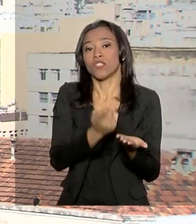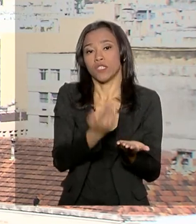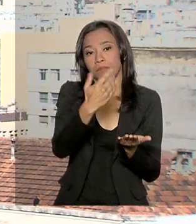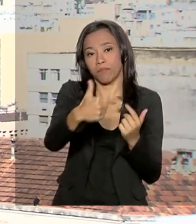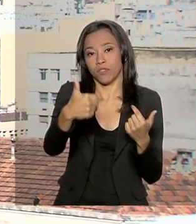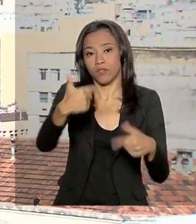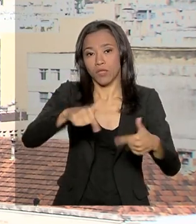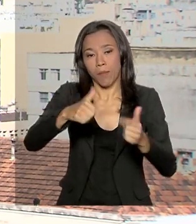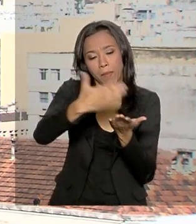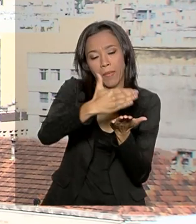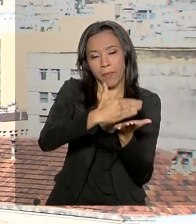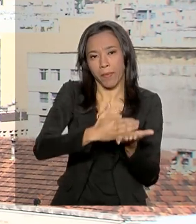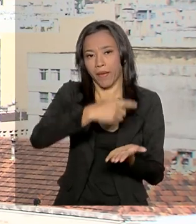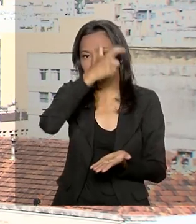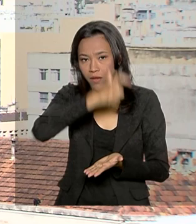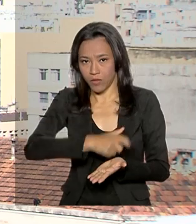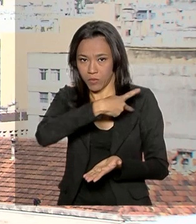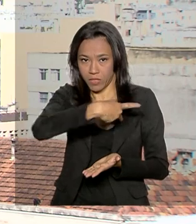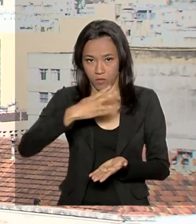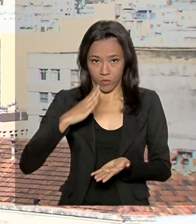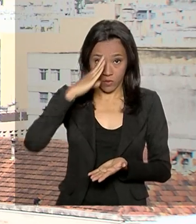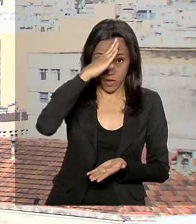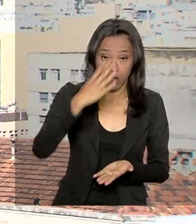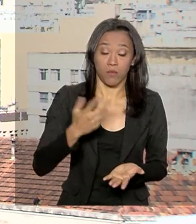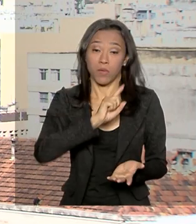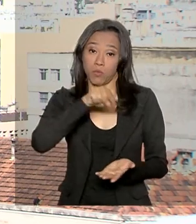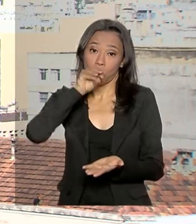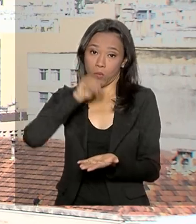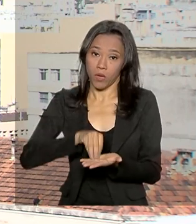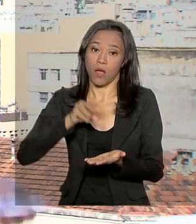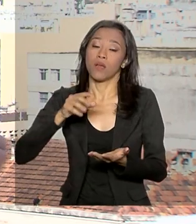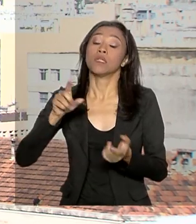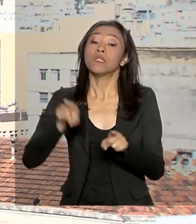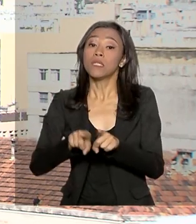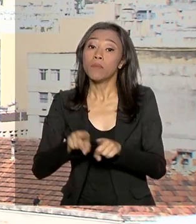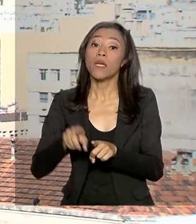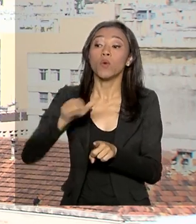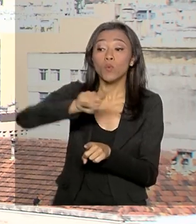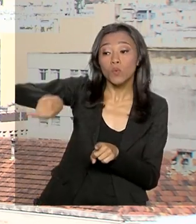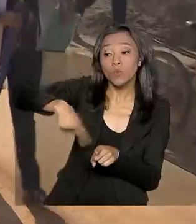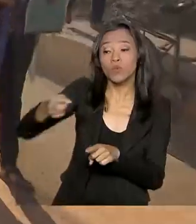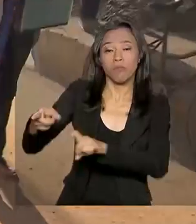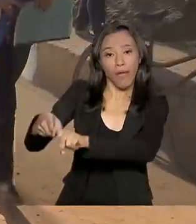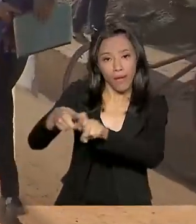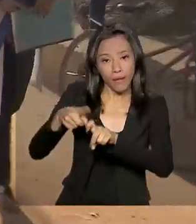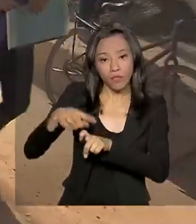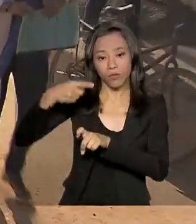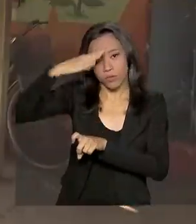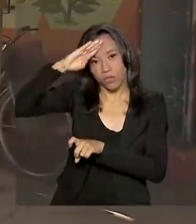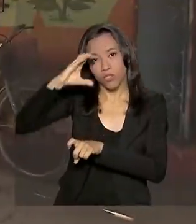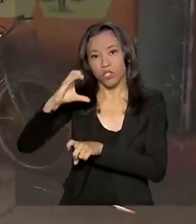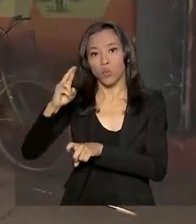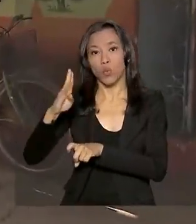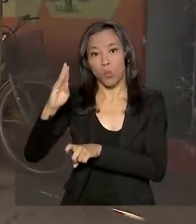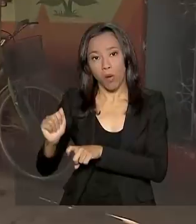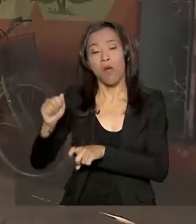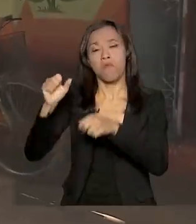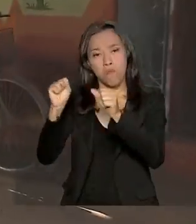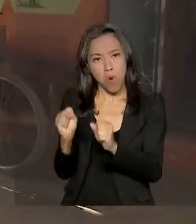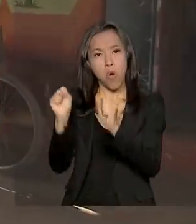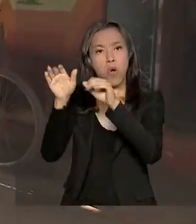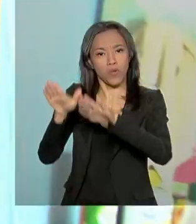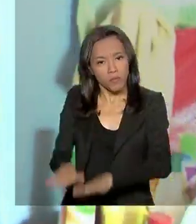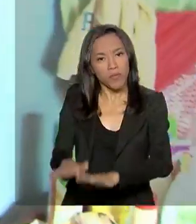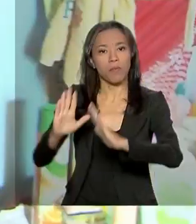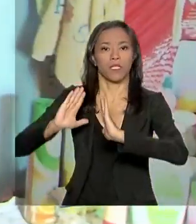publicada hoje no Diário Oficial, concede aos médicos cubanos que participaram do programa Mais Médicos o direito de residência no Brasil.